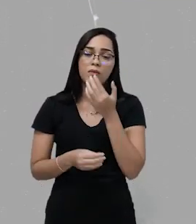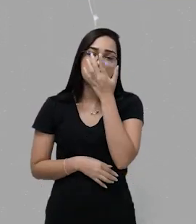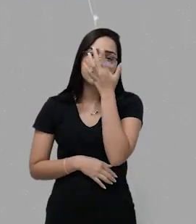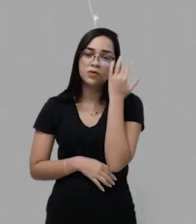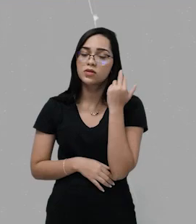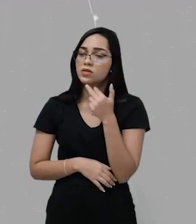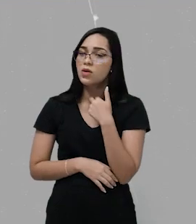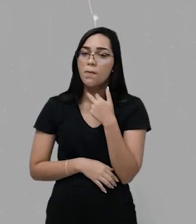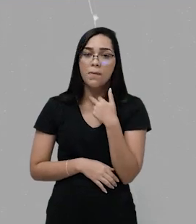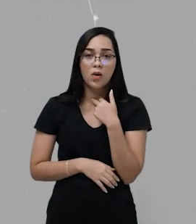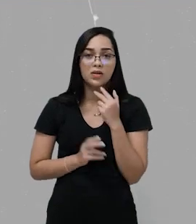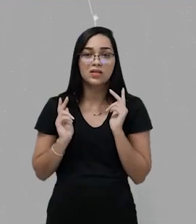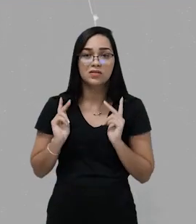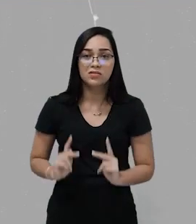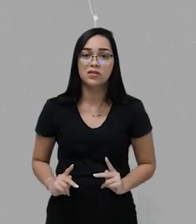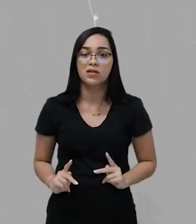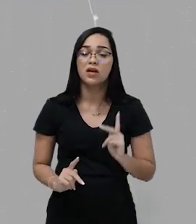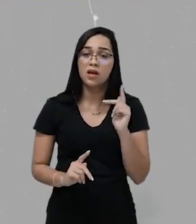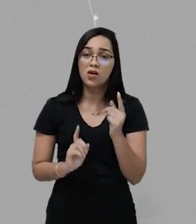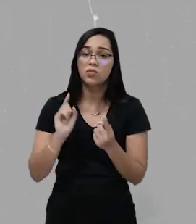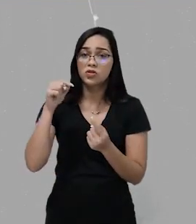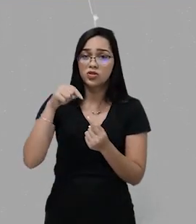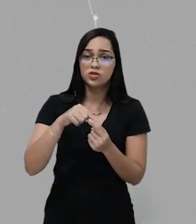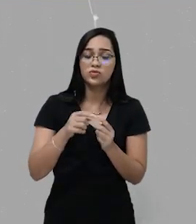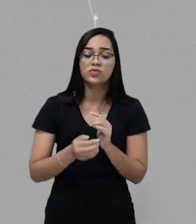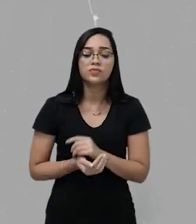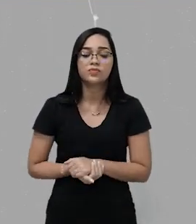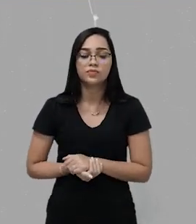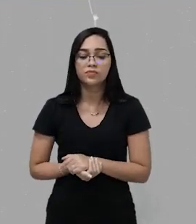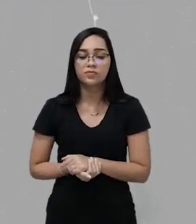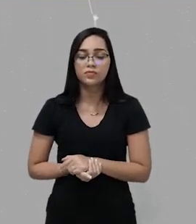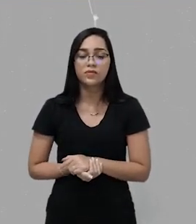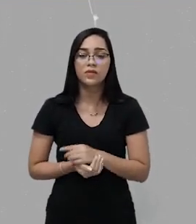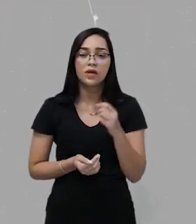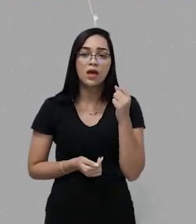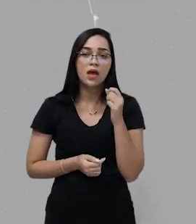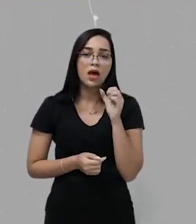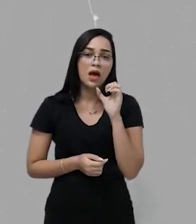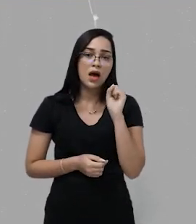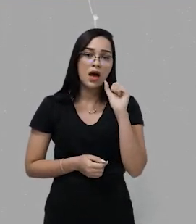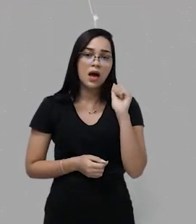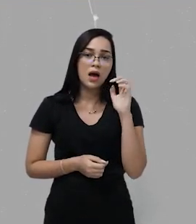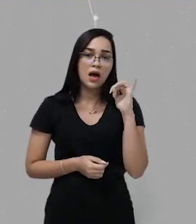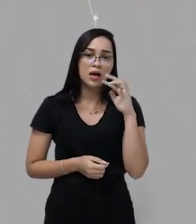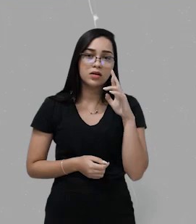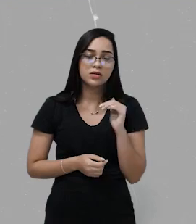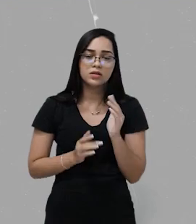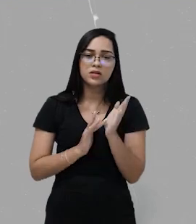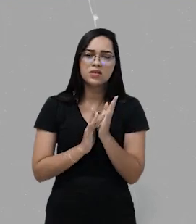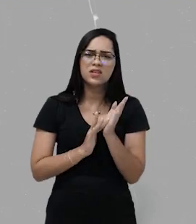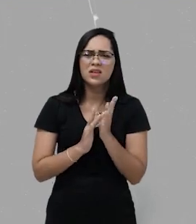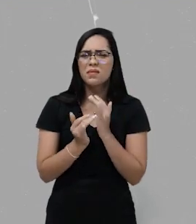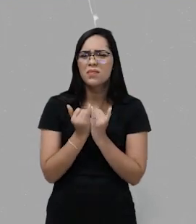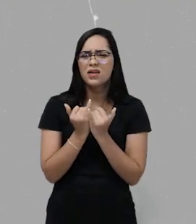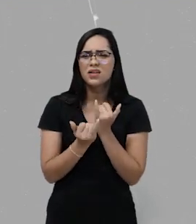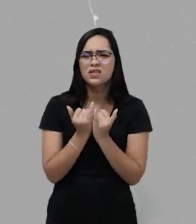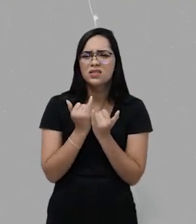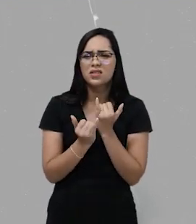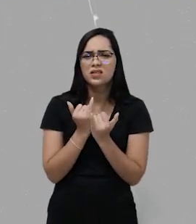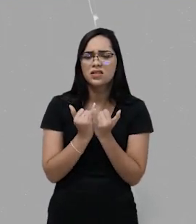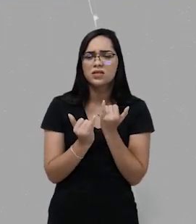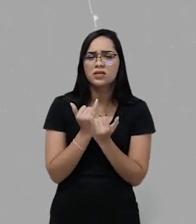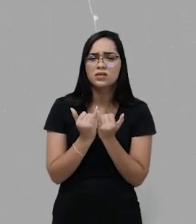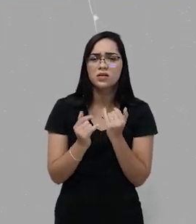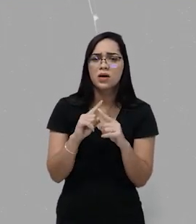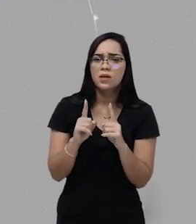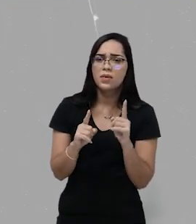não devem ser. Esse é o objetivo do alto. A sátira vem nas farsas, né? São parecidos, só que um tem